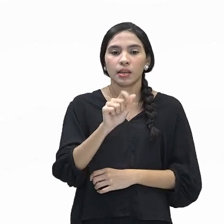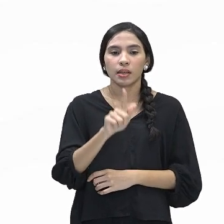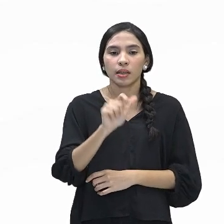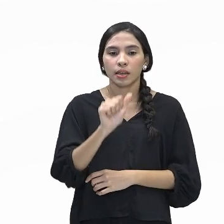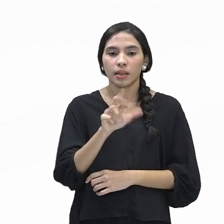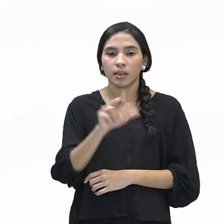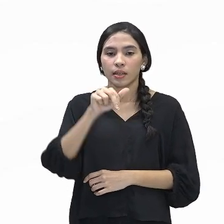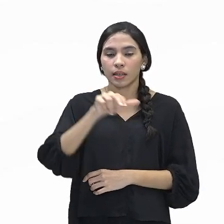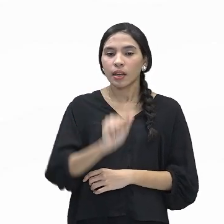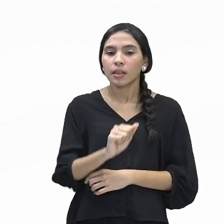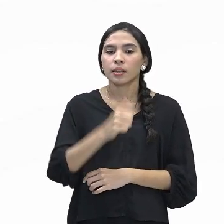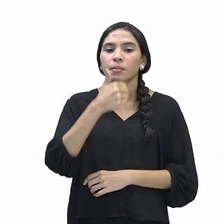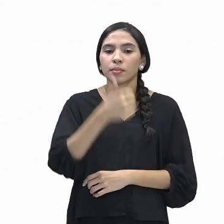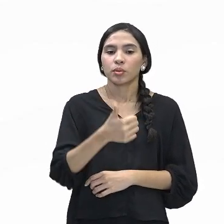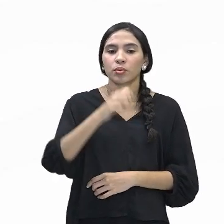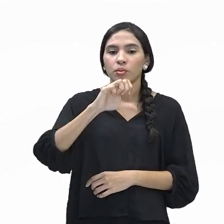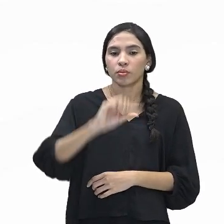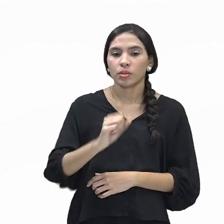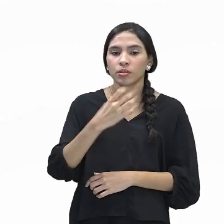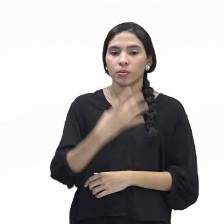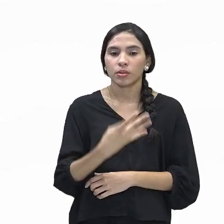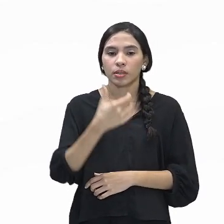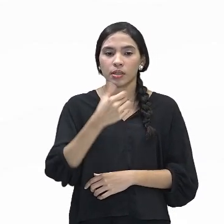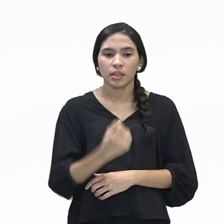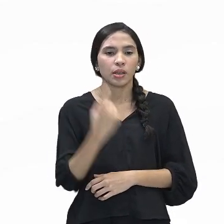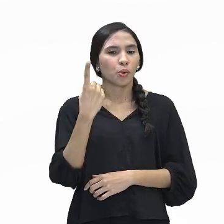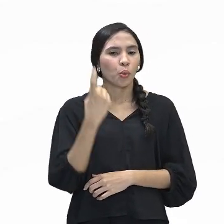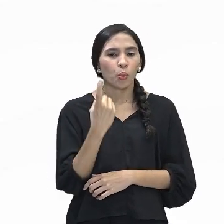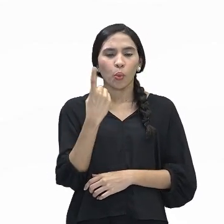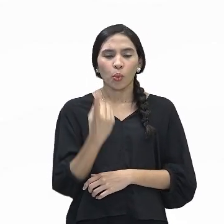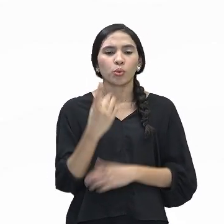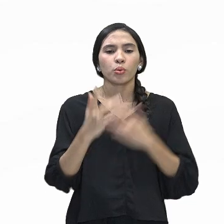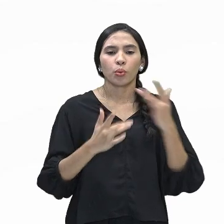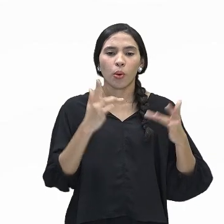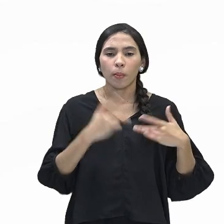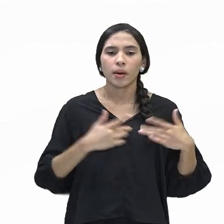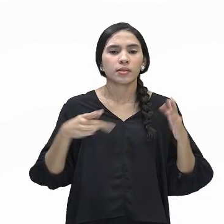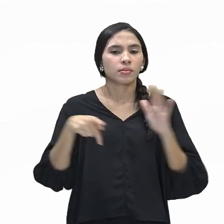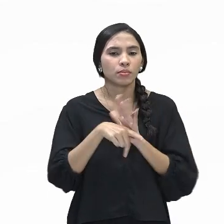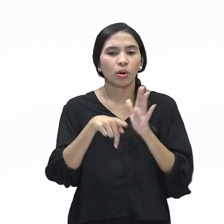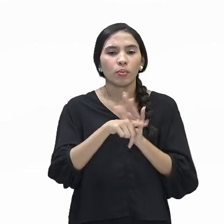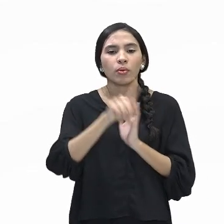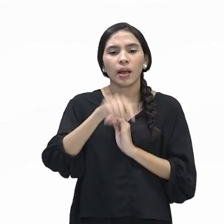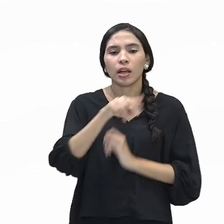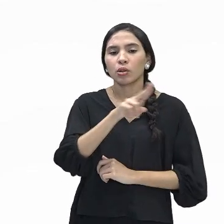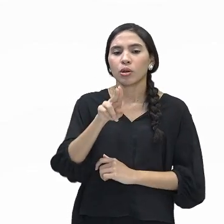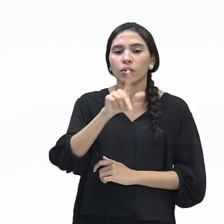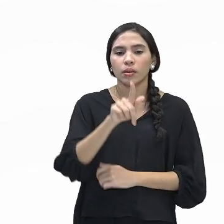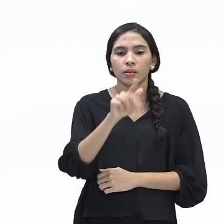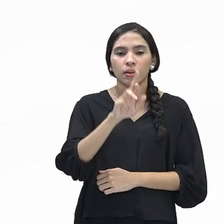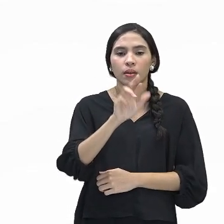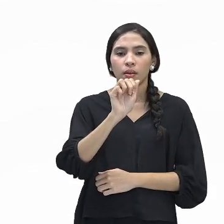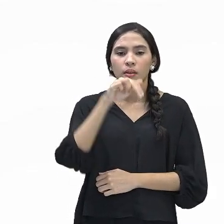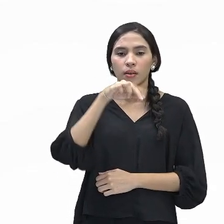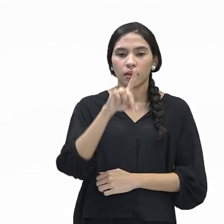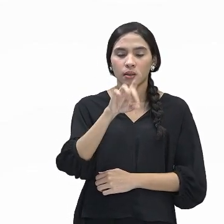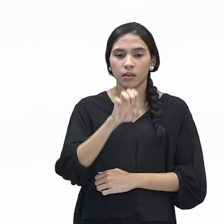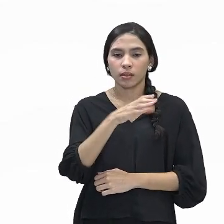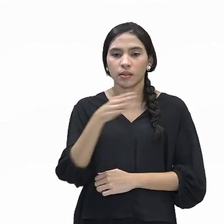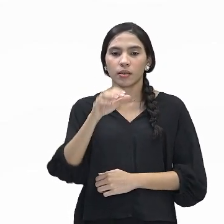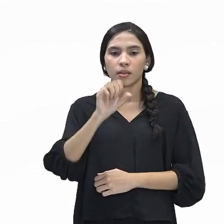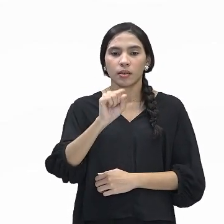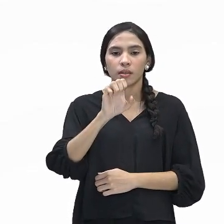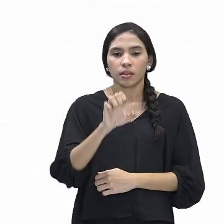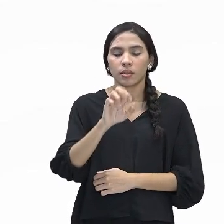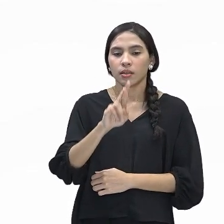de 1946, e seu único romance, o único que ele escreveu, foi Grande Sertão